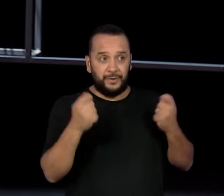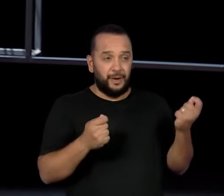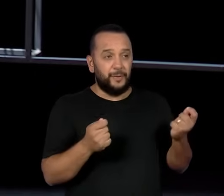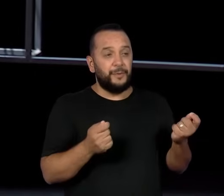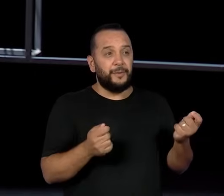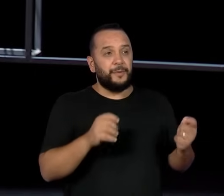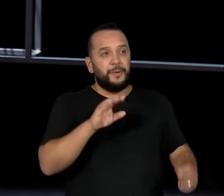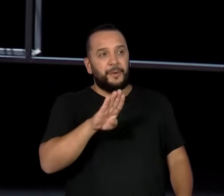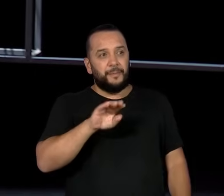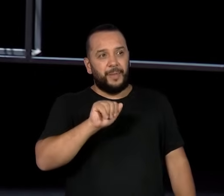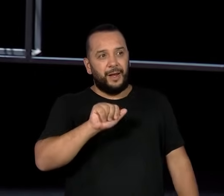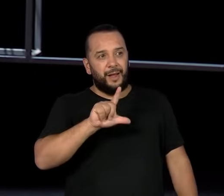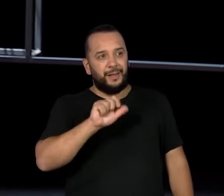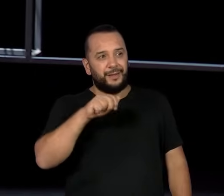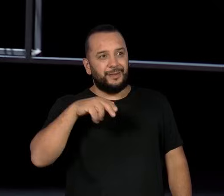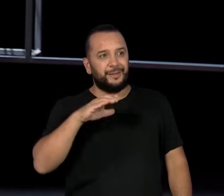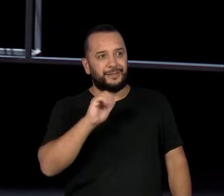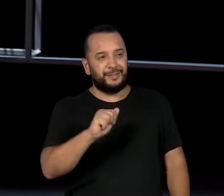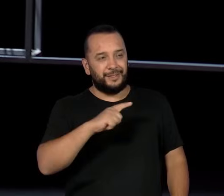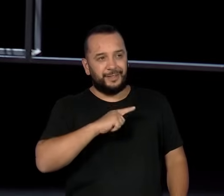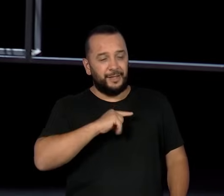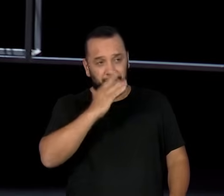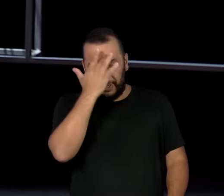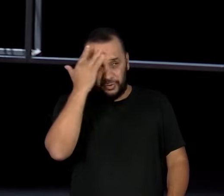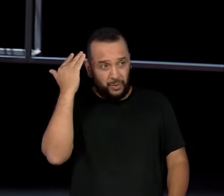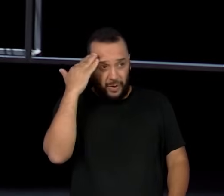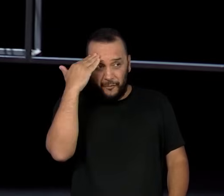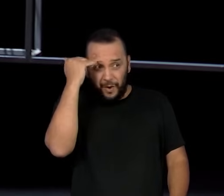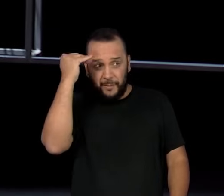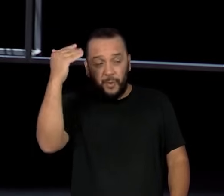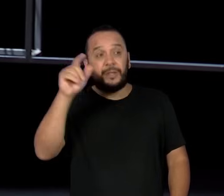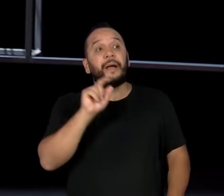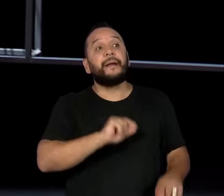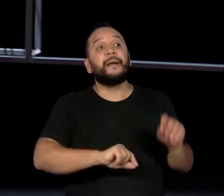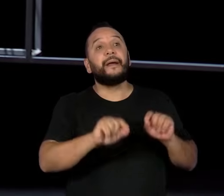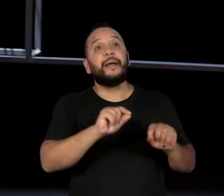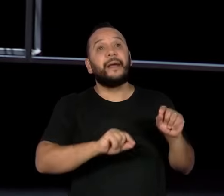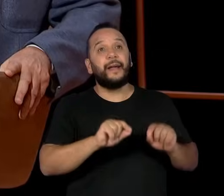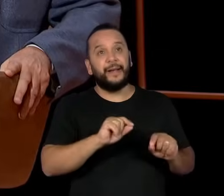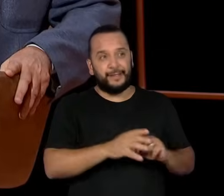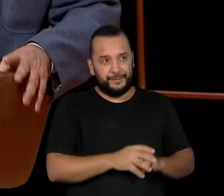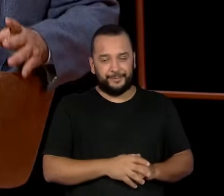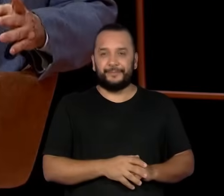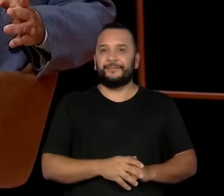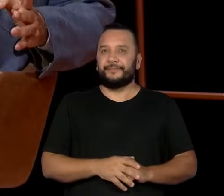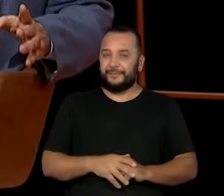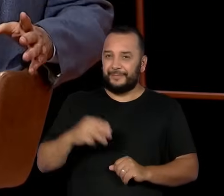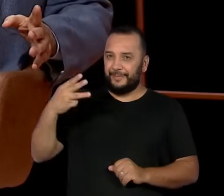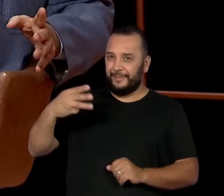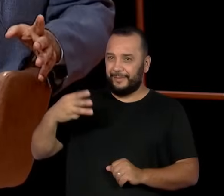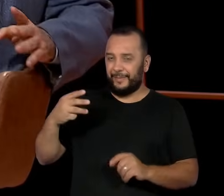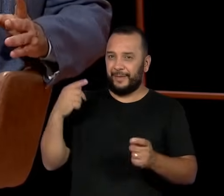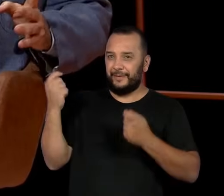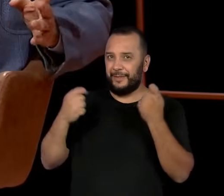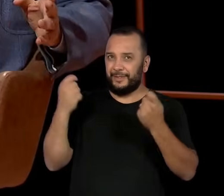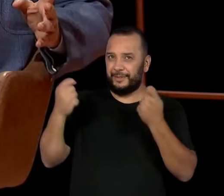lançando um grande nome aí que faria o maior sucesso, né? Quem é esse nome? No terceiro festival, eu fui